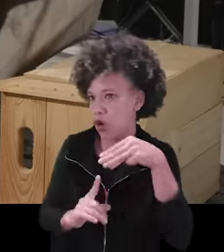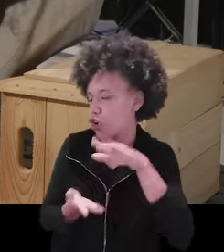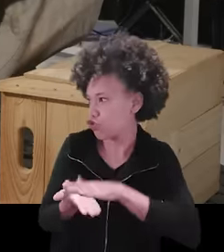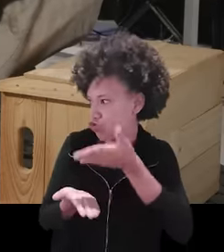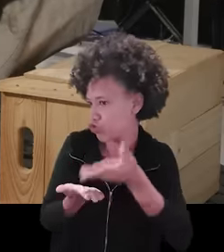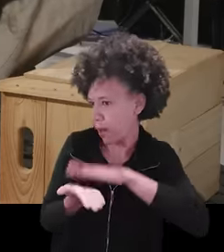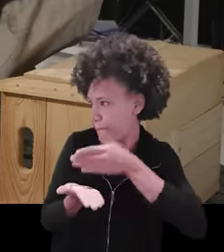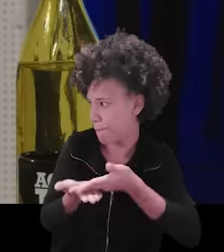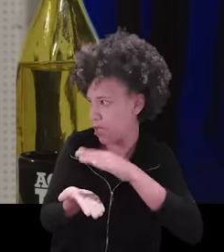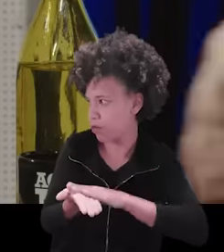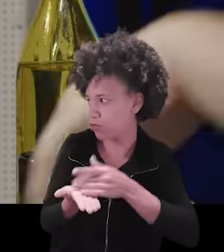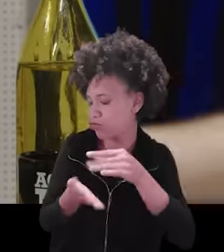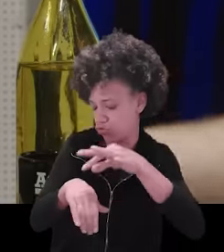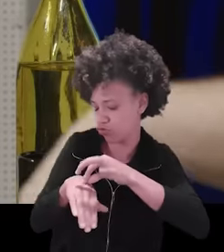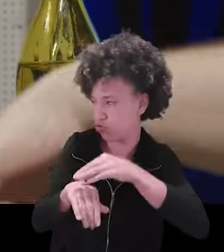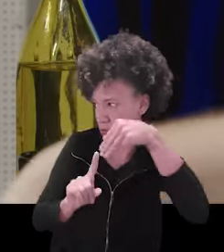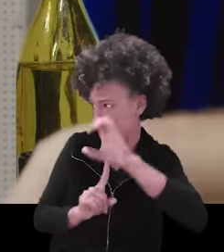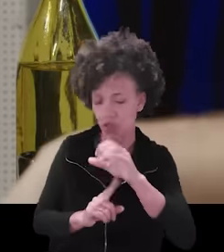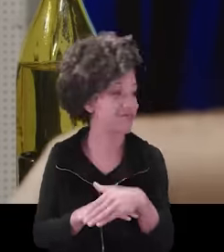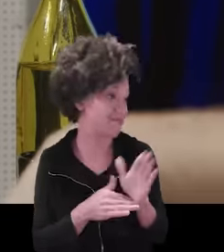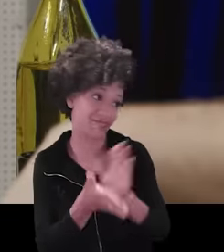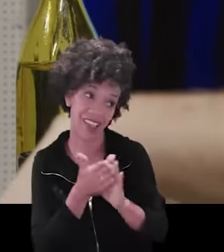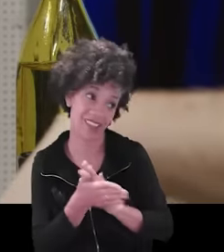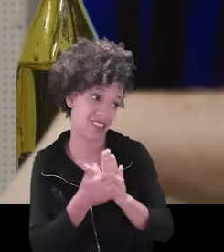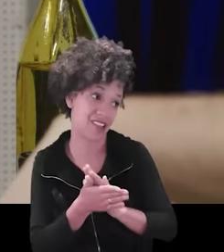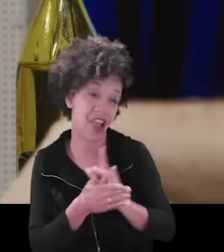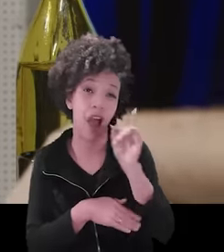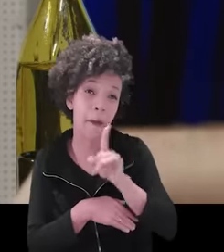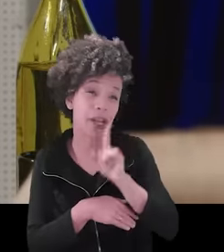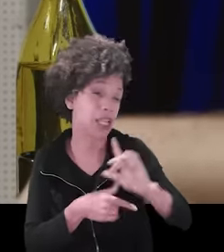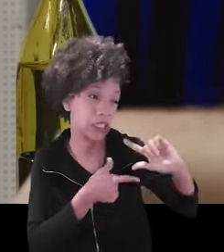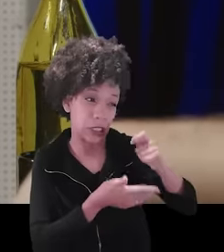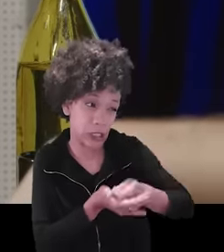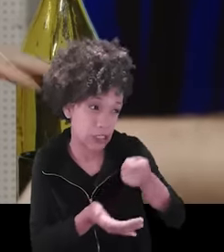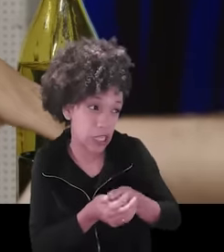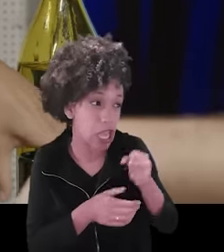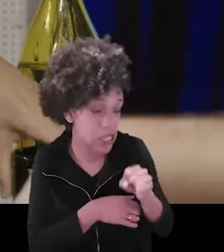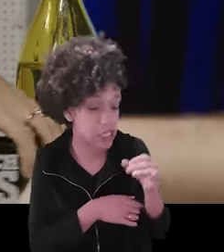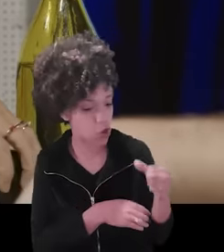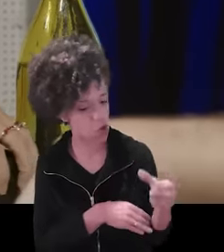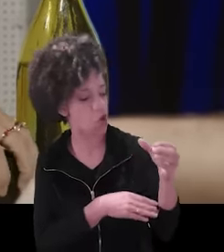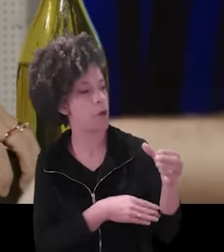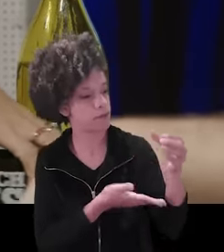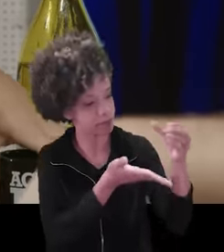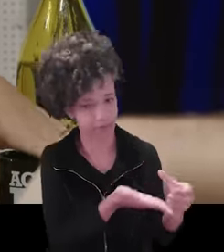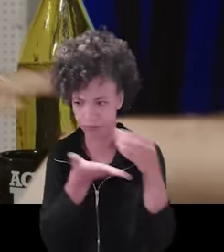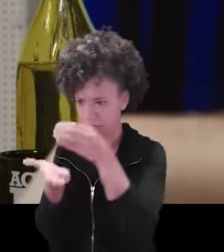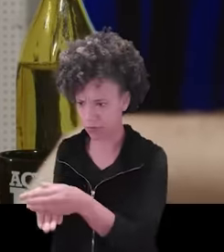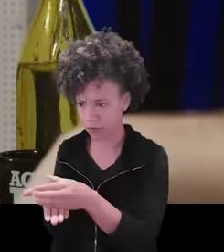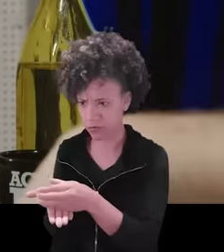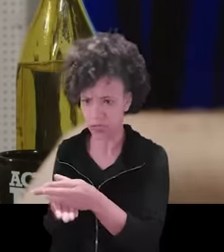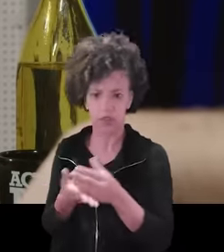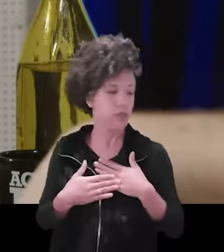McDonald's e Americana em São super quadrados Mesmo assim eles têm assim esse esse copo tá aqui você